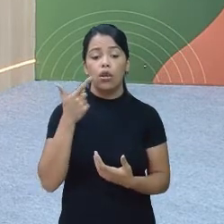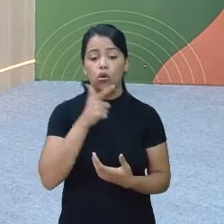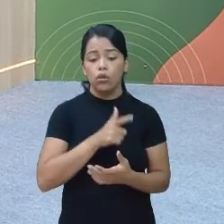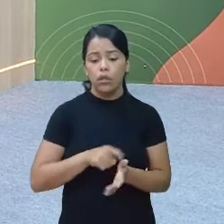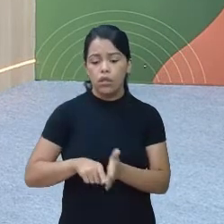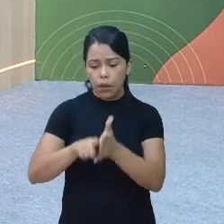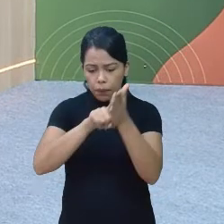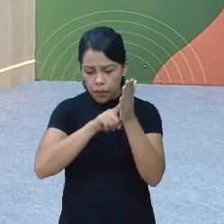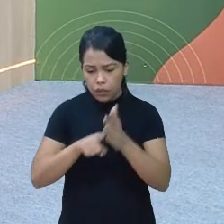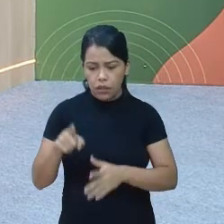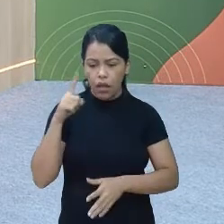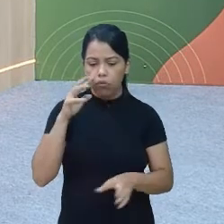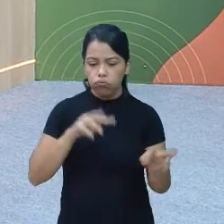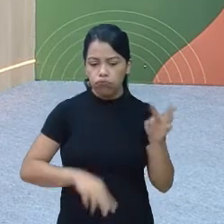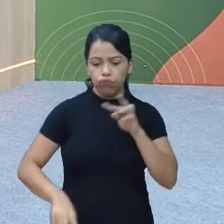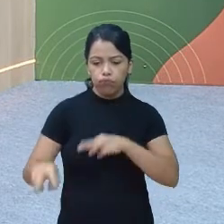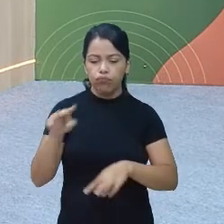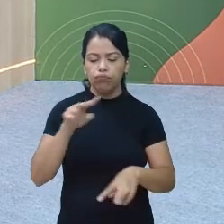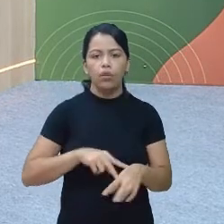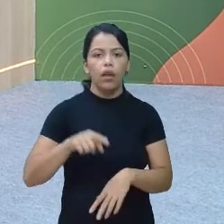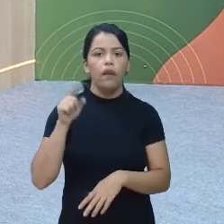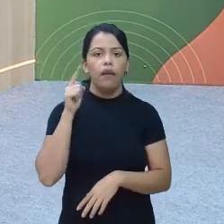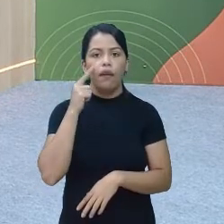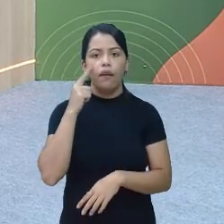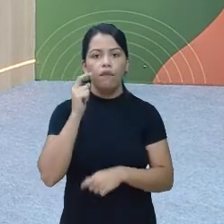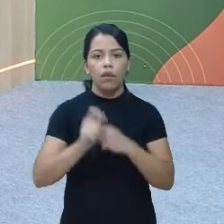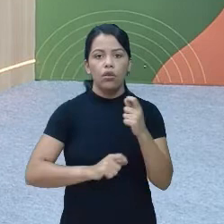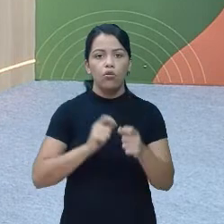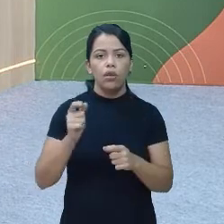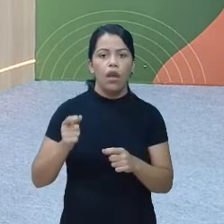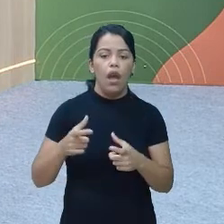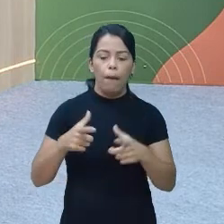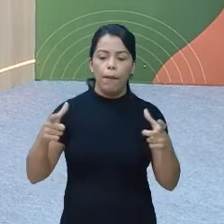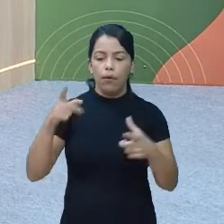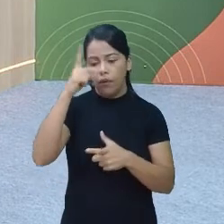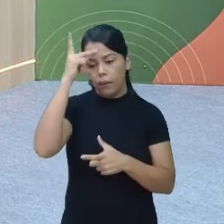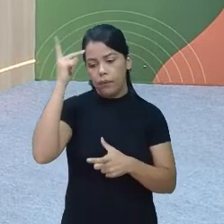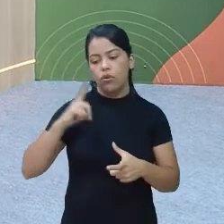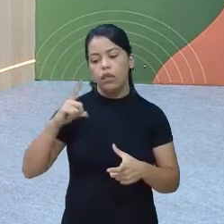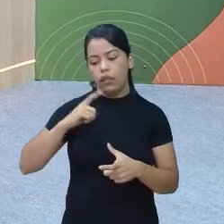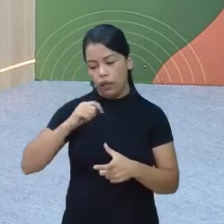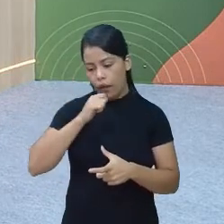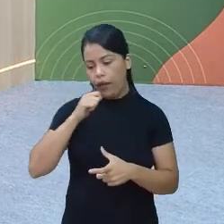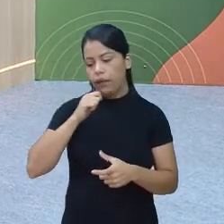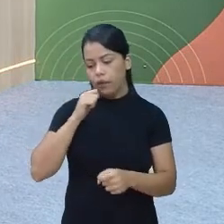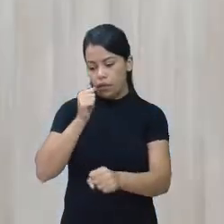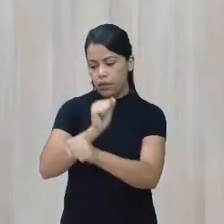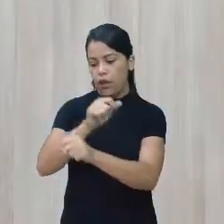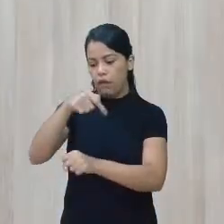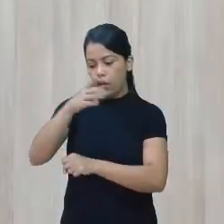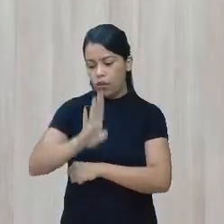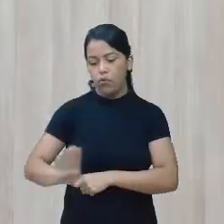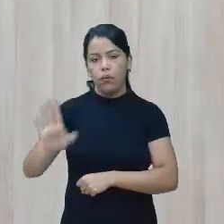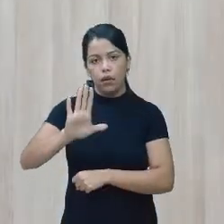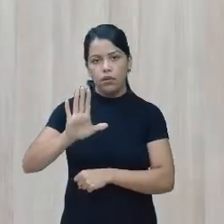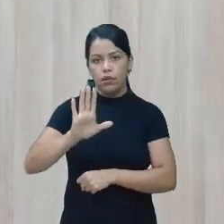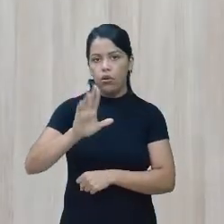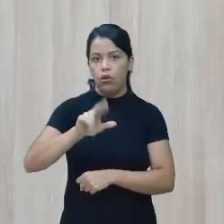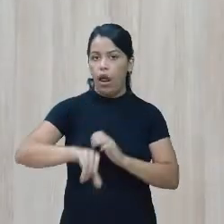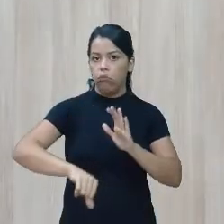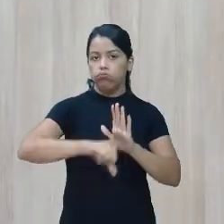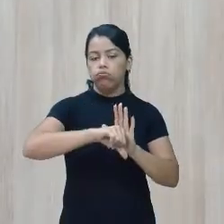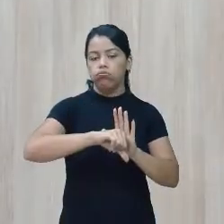da posse de pessoas escravizadas era completamente ilegal aqui no Brasil, tá certo? Então, ainda